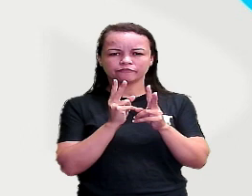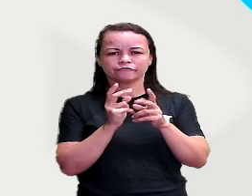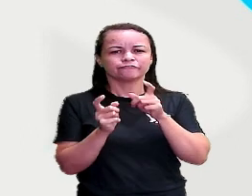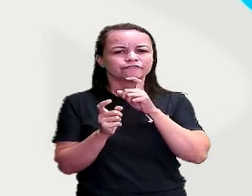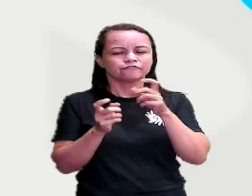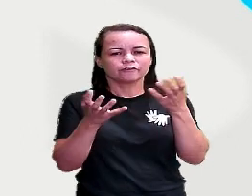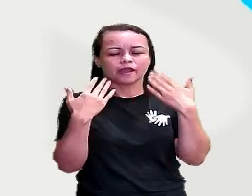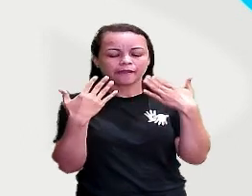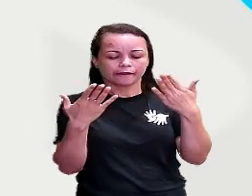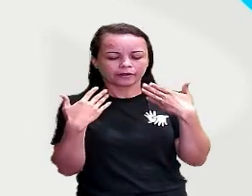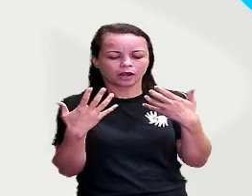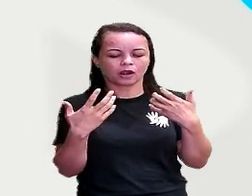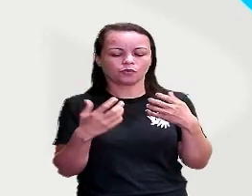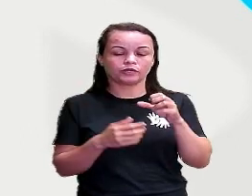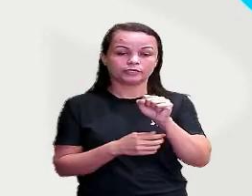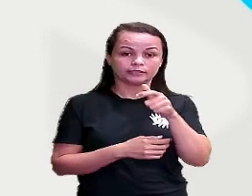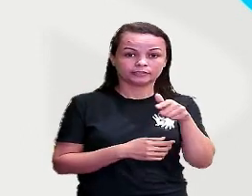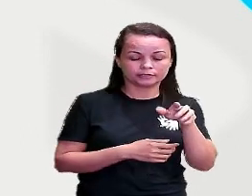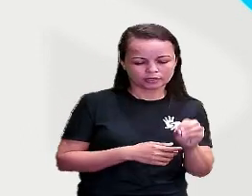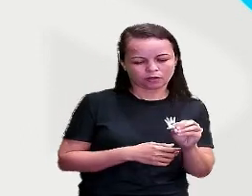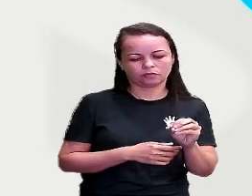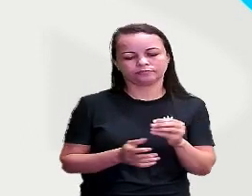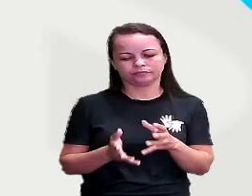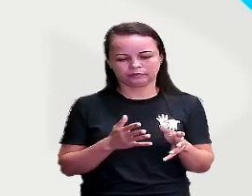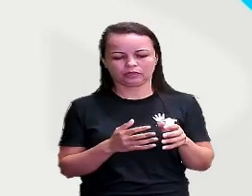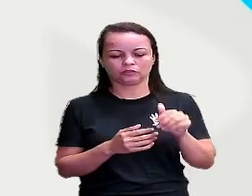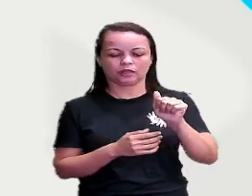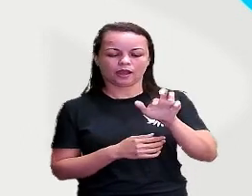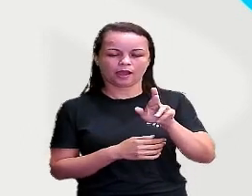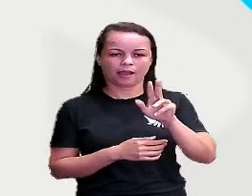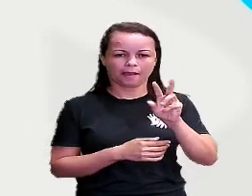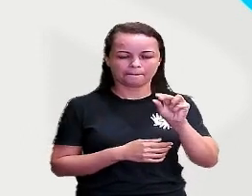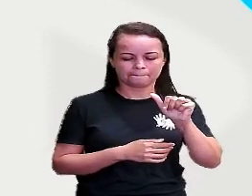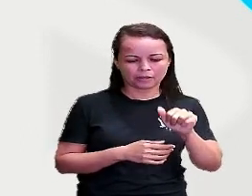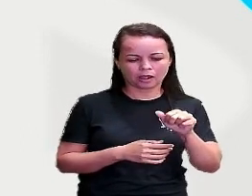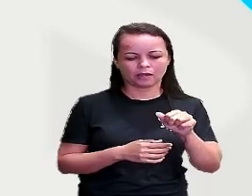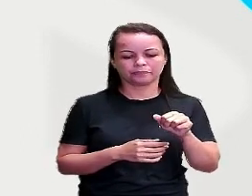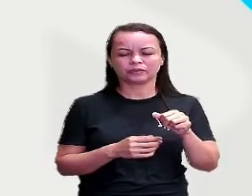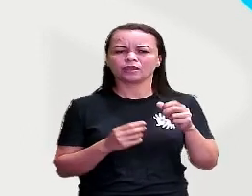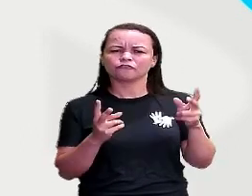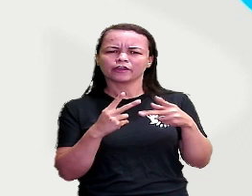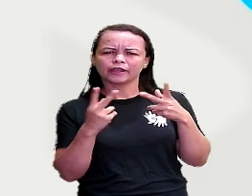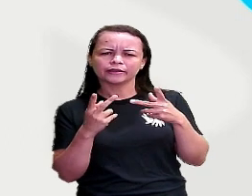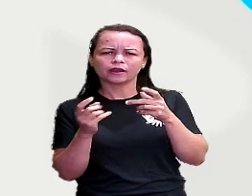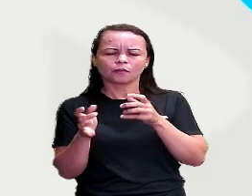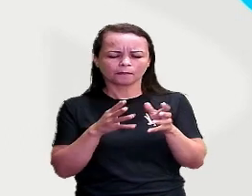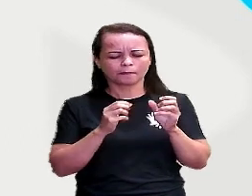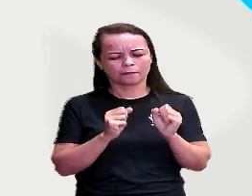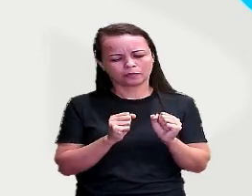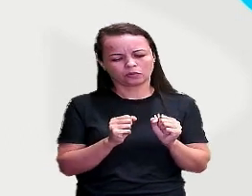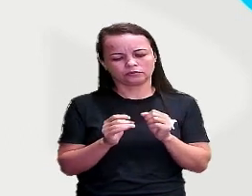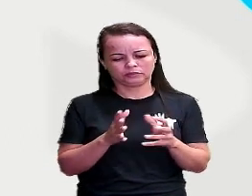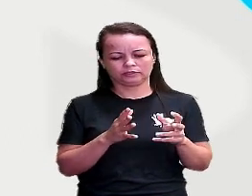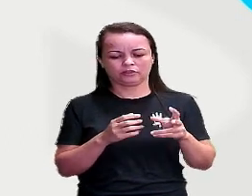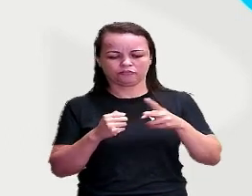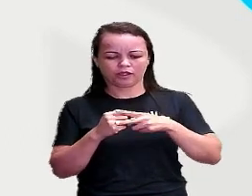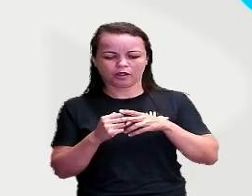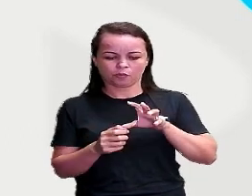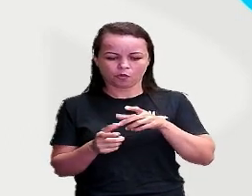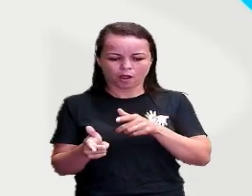ser o instrumento de luta ou defesa ou o verbo armar. Verão pode ser a estação do ano ou o verbo ver. E são